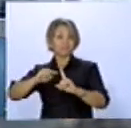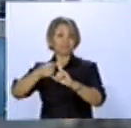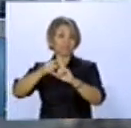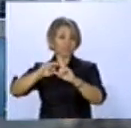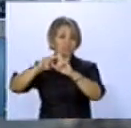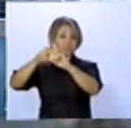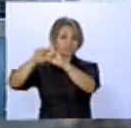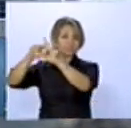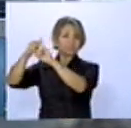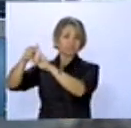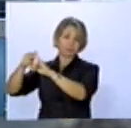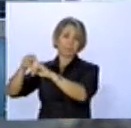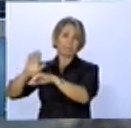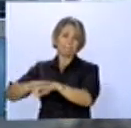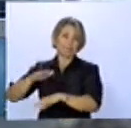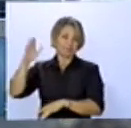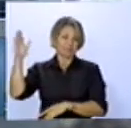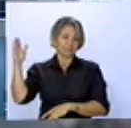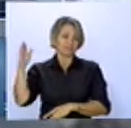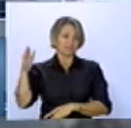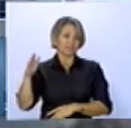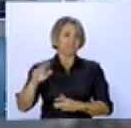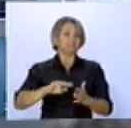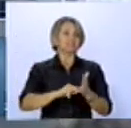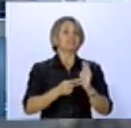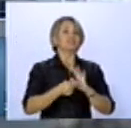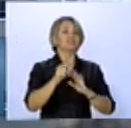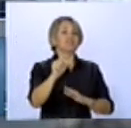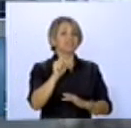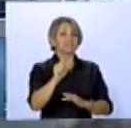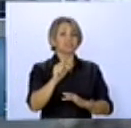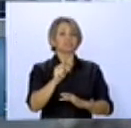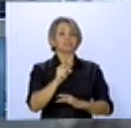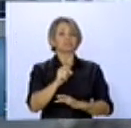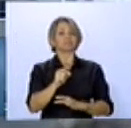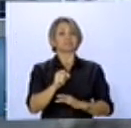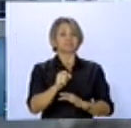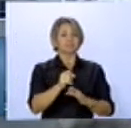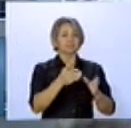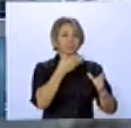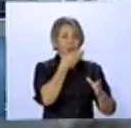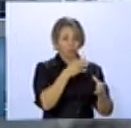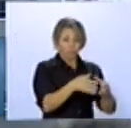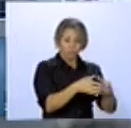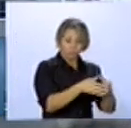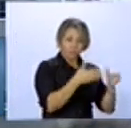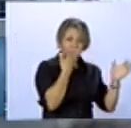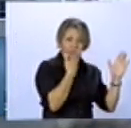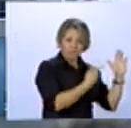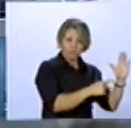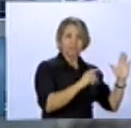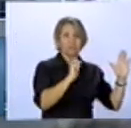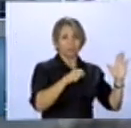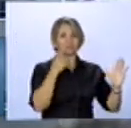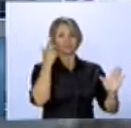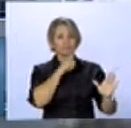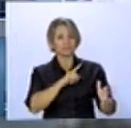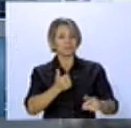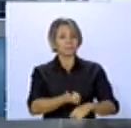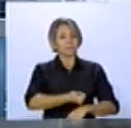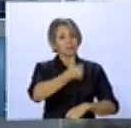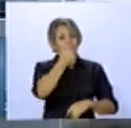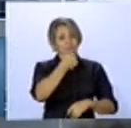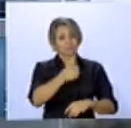eleitor O que significa dizer que os partidos que tiveram candidatos de se perpetuarem no poder